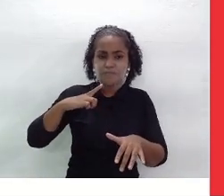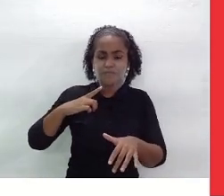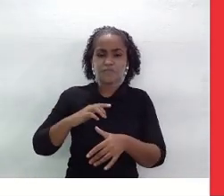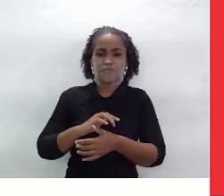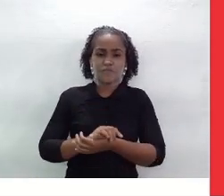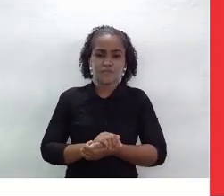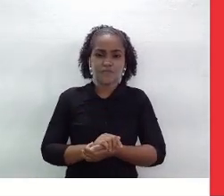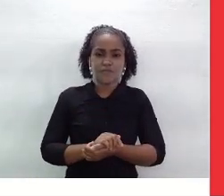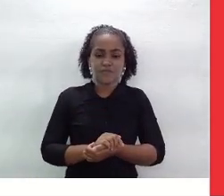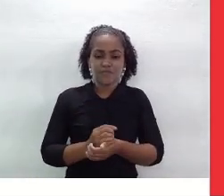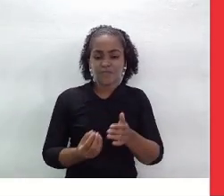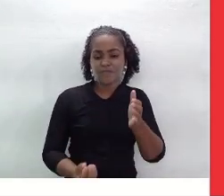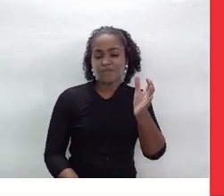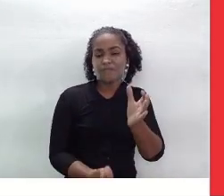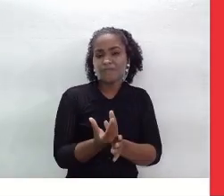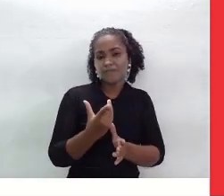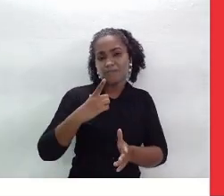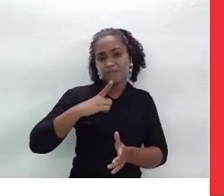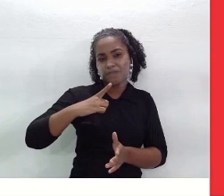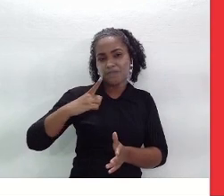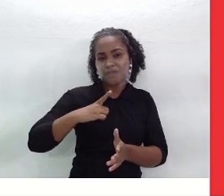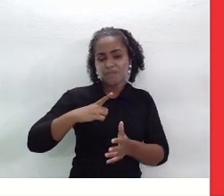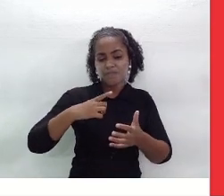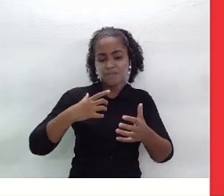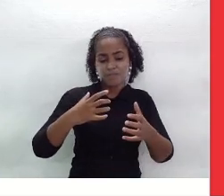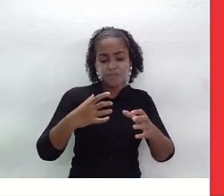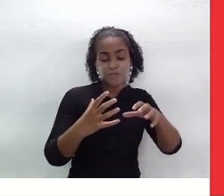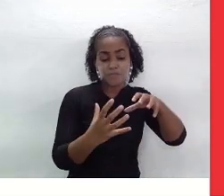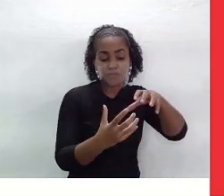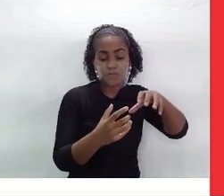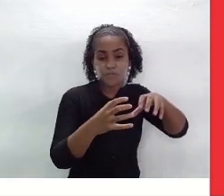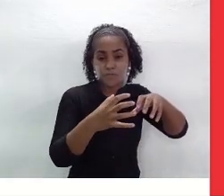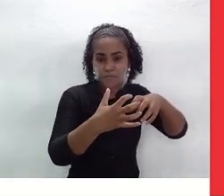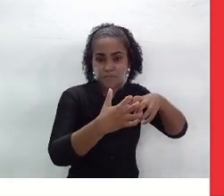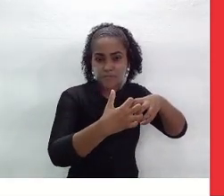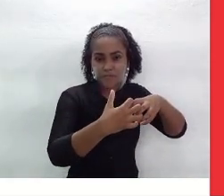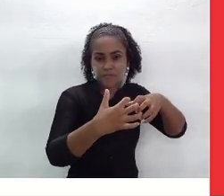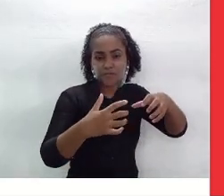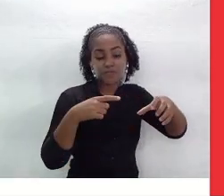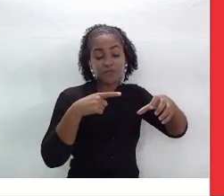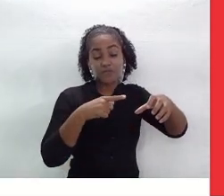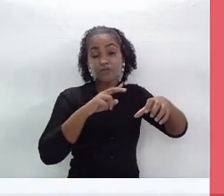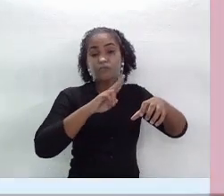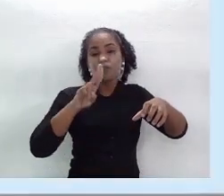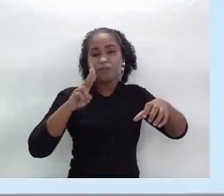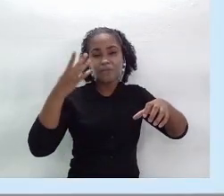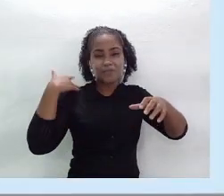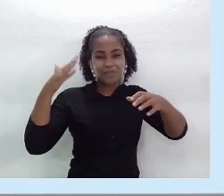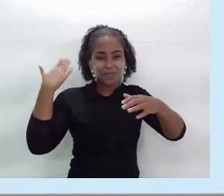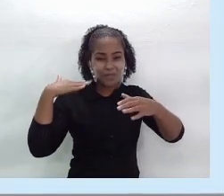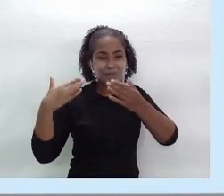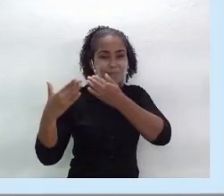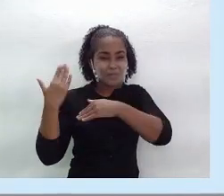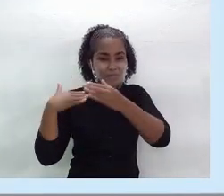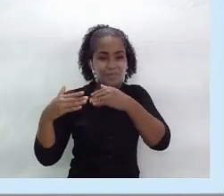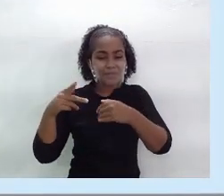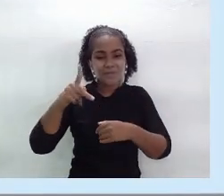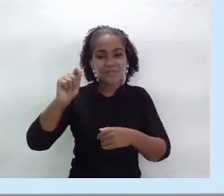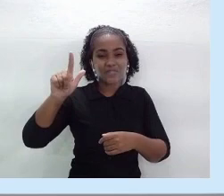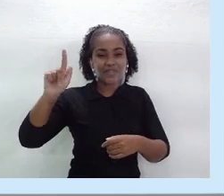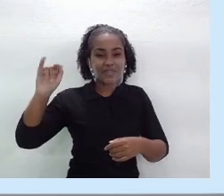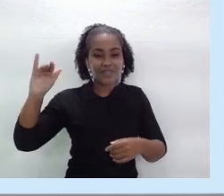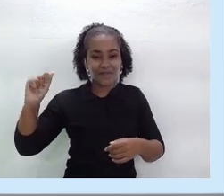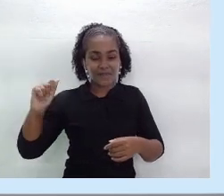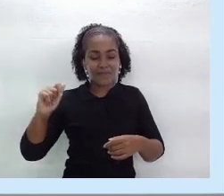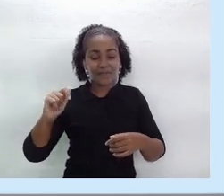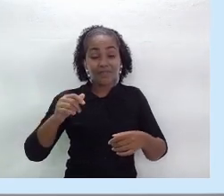se originado de uma única massa terrestre que era denominado Pangeia. Então, a alternativa correta é